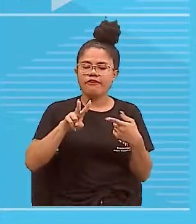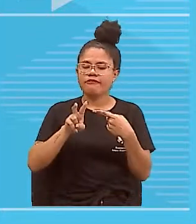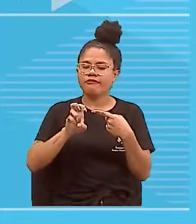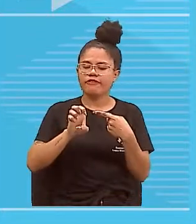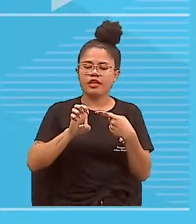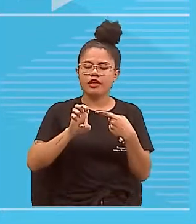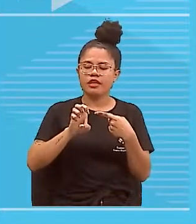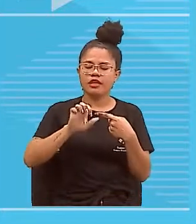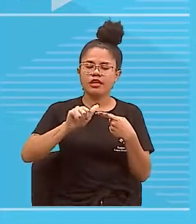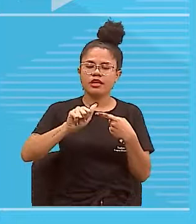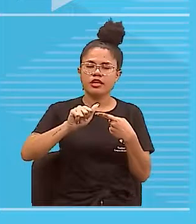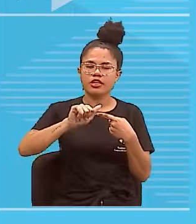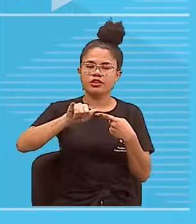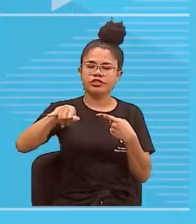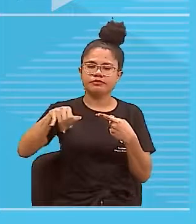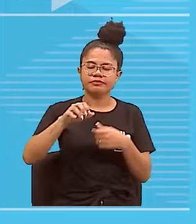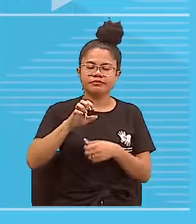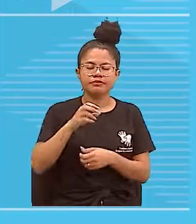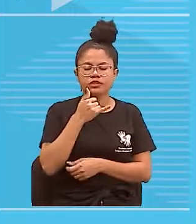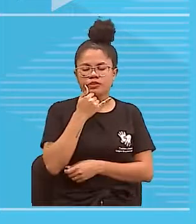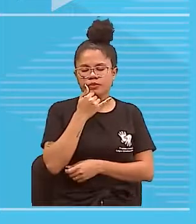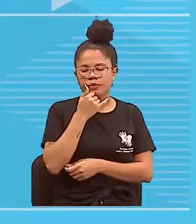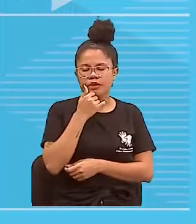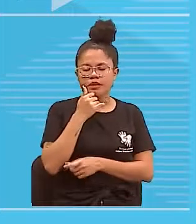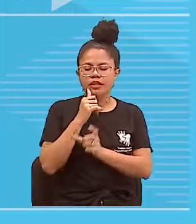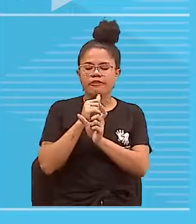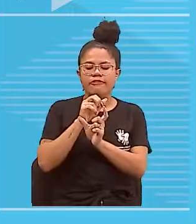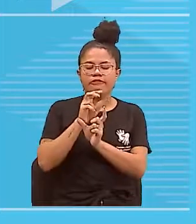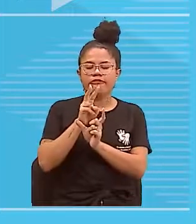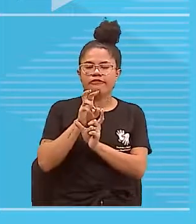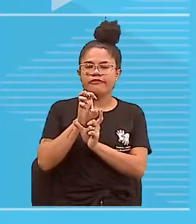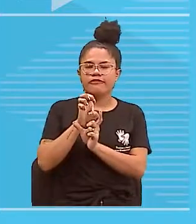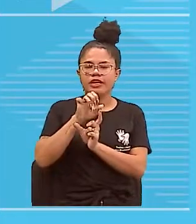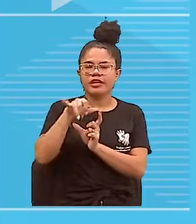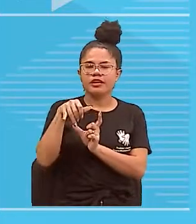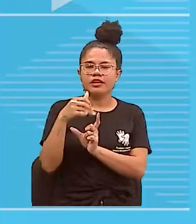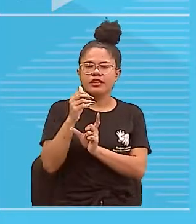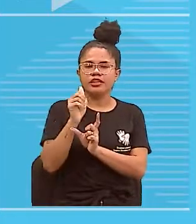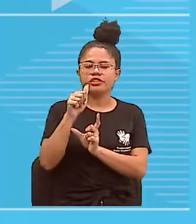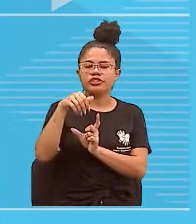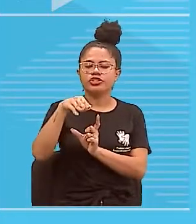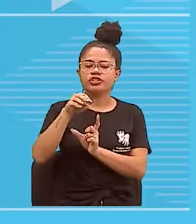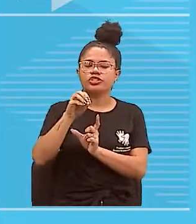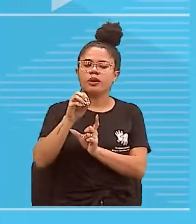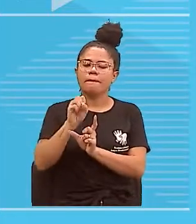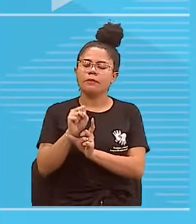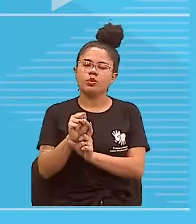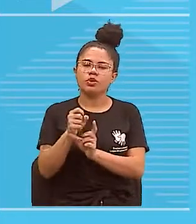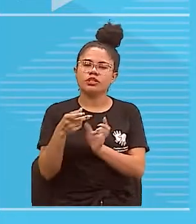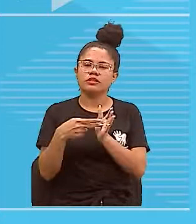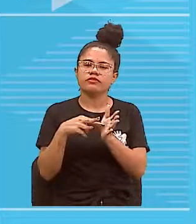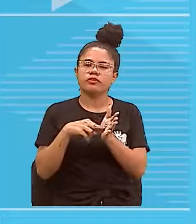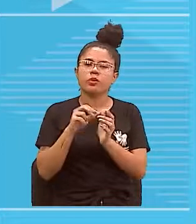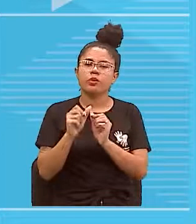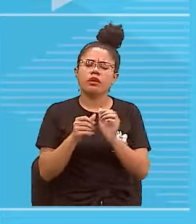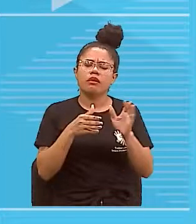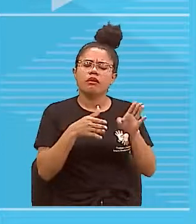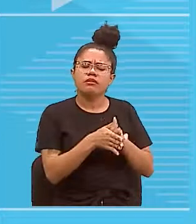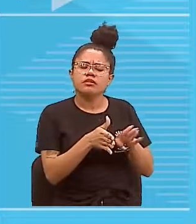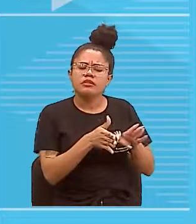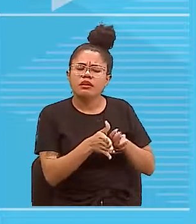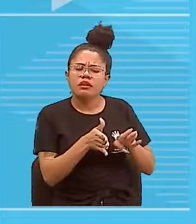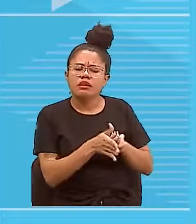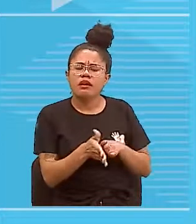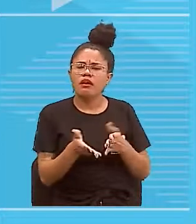aproximo do interlocutor né e é uma forma de convencer e persuadir